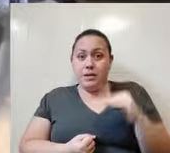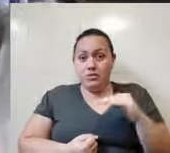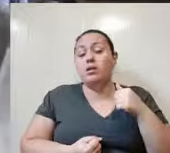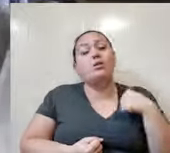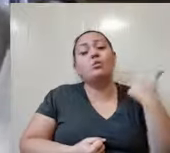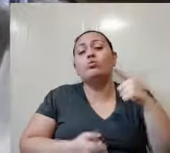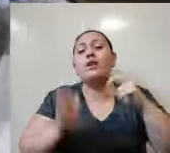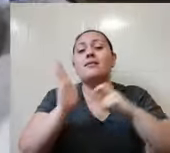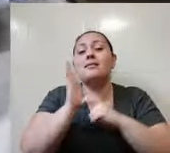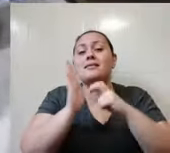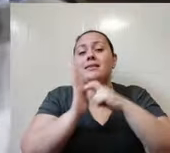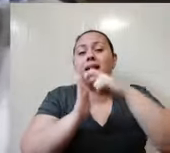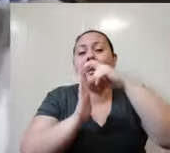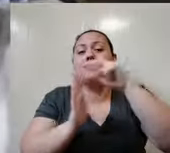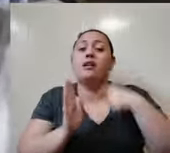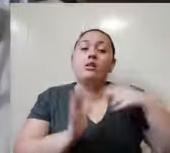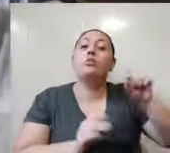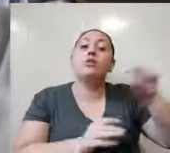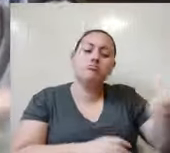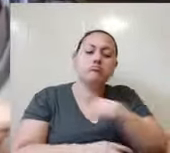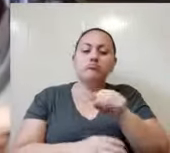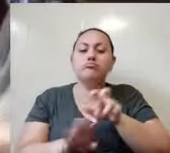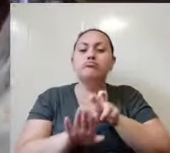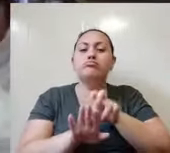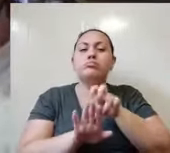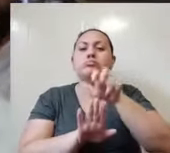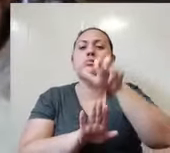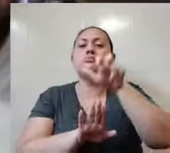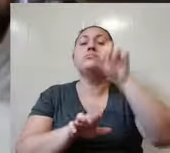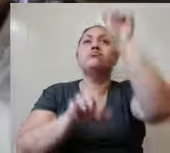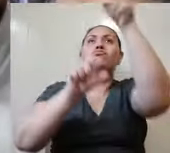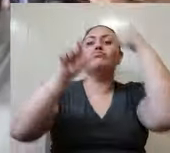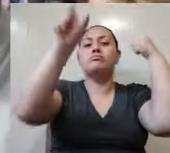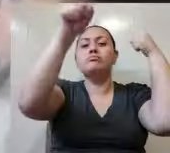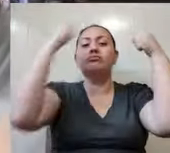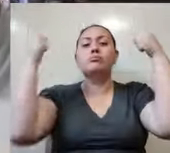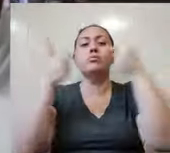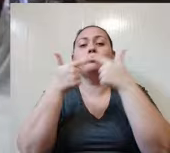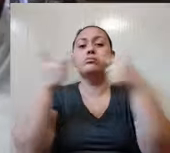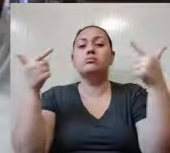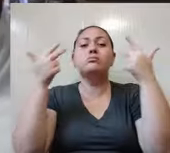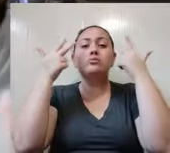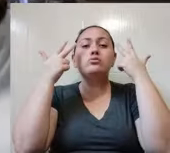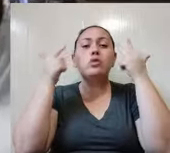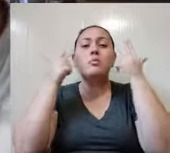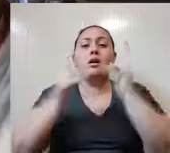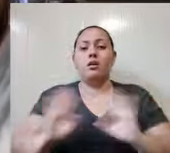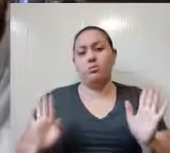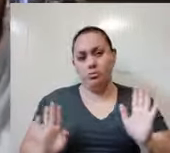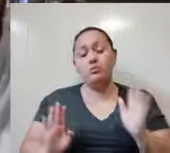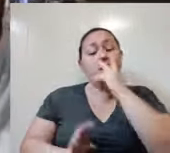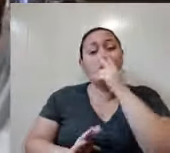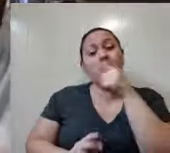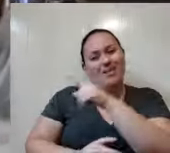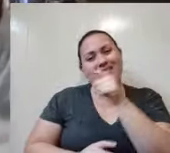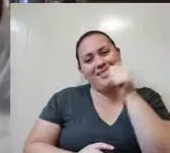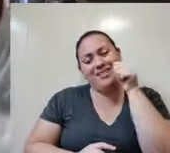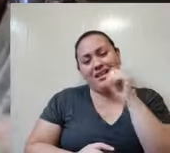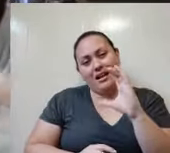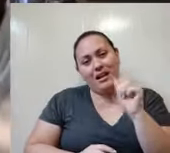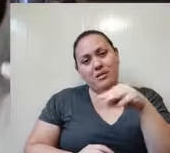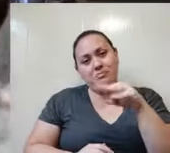uma escadinha na qual eu puxo para o lado e subo. Da mesma forma, se eu não, como a Camila disse, eu posso ser muito ruim em matemática.